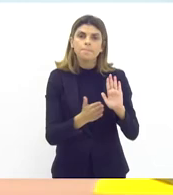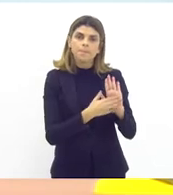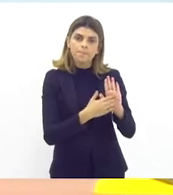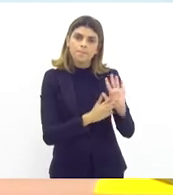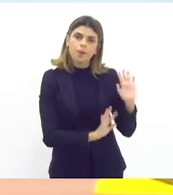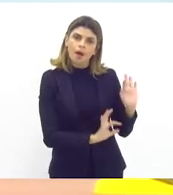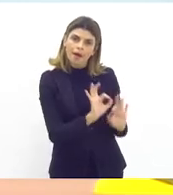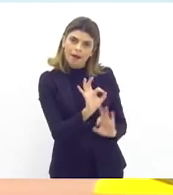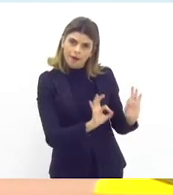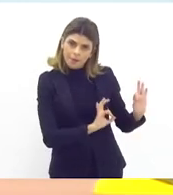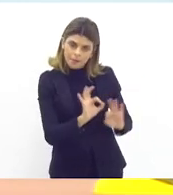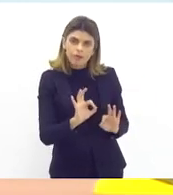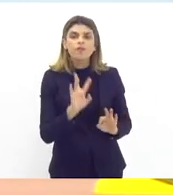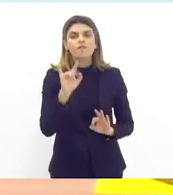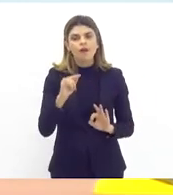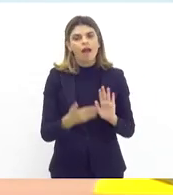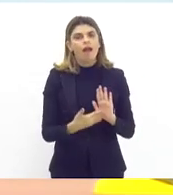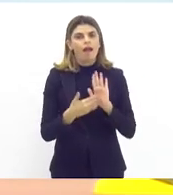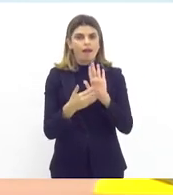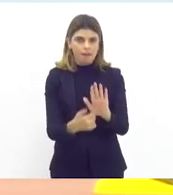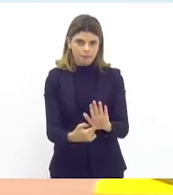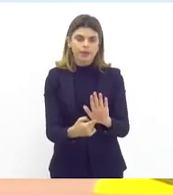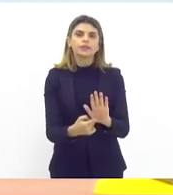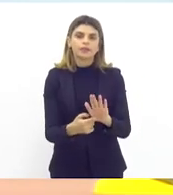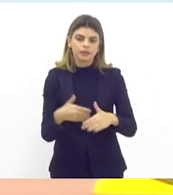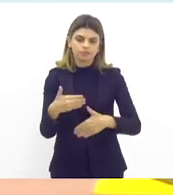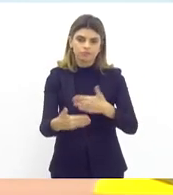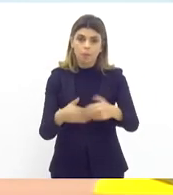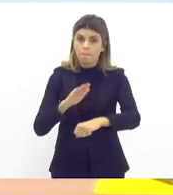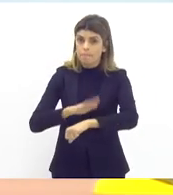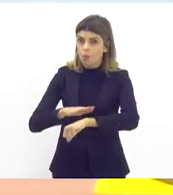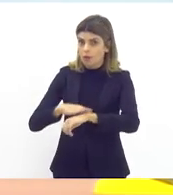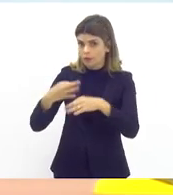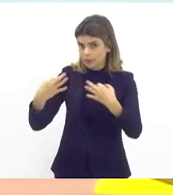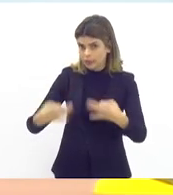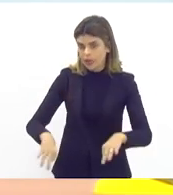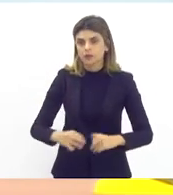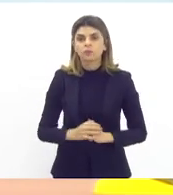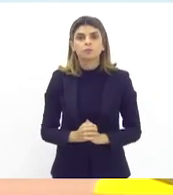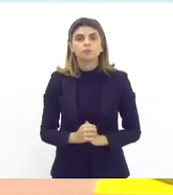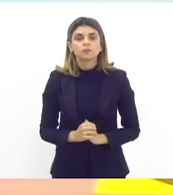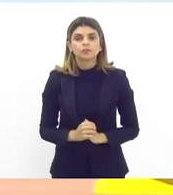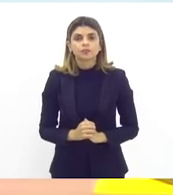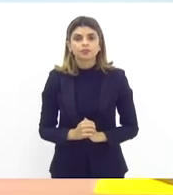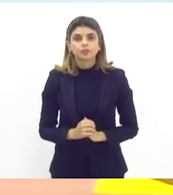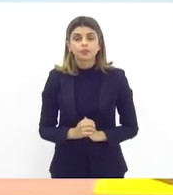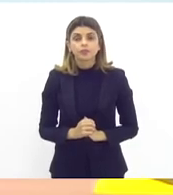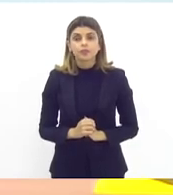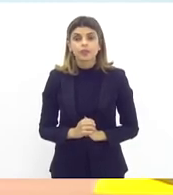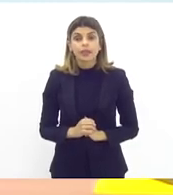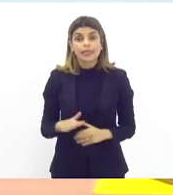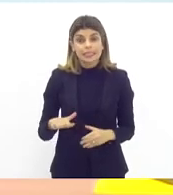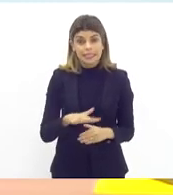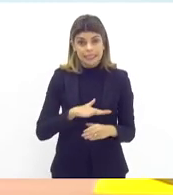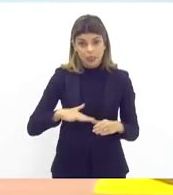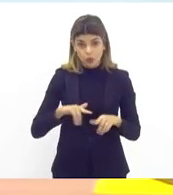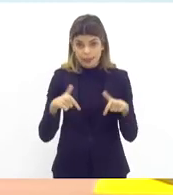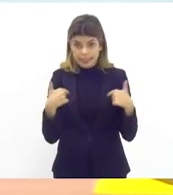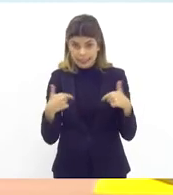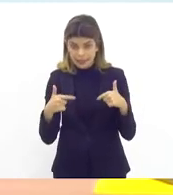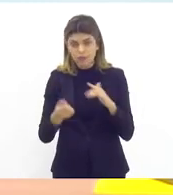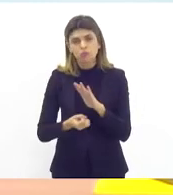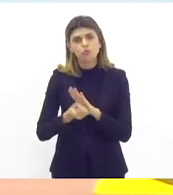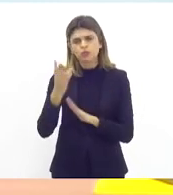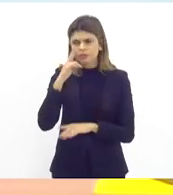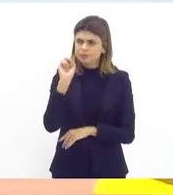elaboradas e serão apresentadas no devido momento. A questão do setor de serviços. O senhor está mencionando aqui, muitas vezes